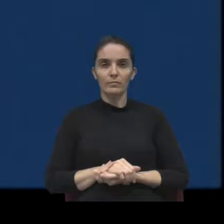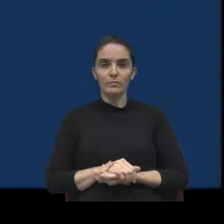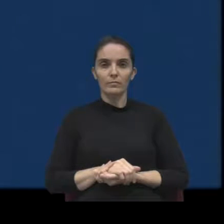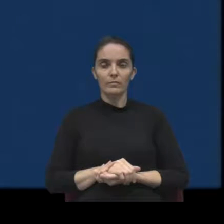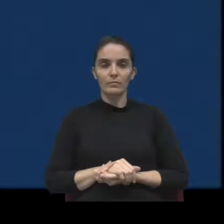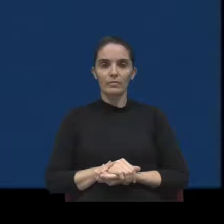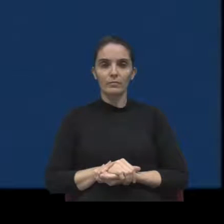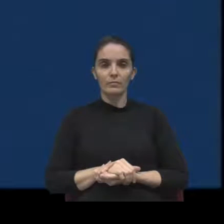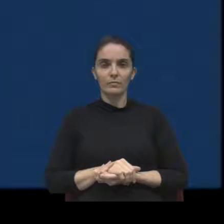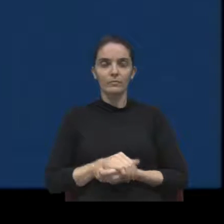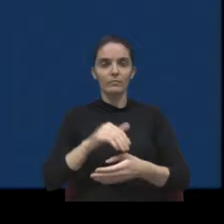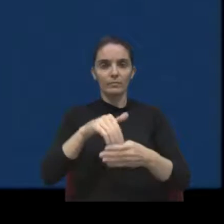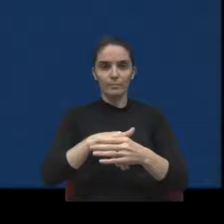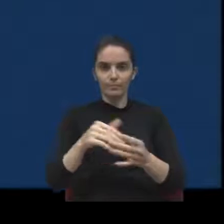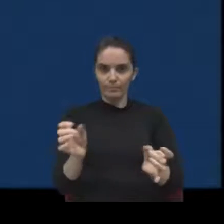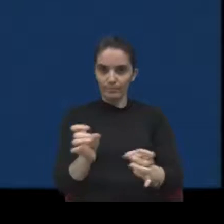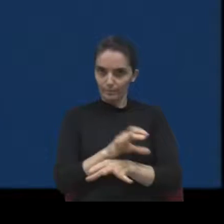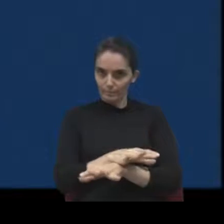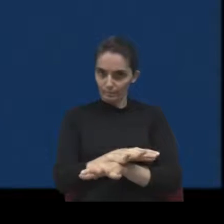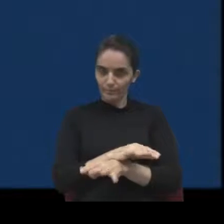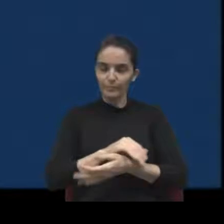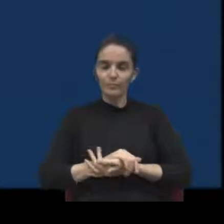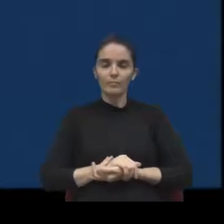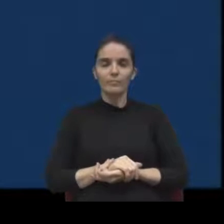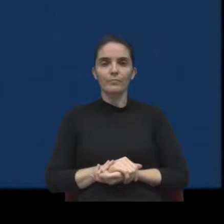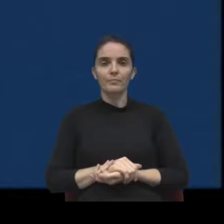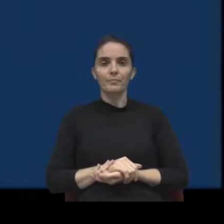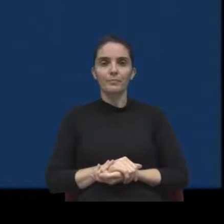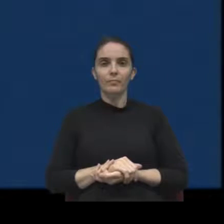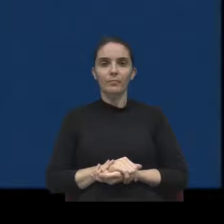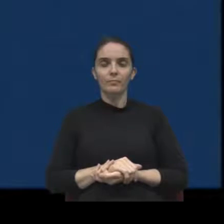Está encerrada a votação.